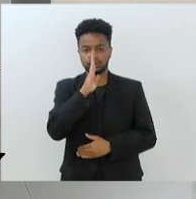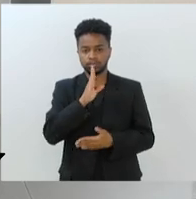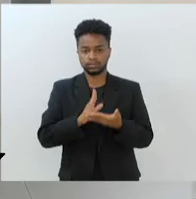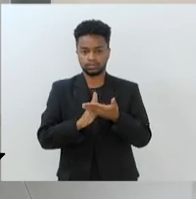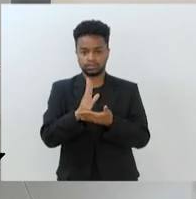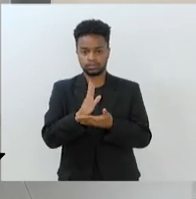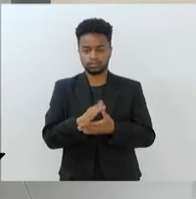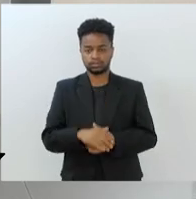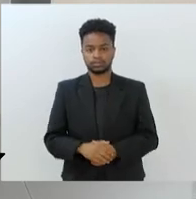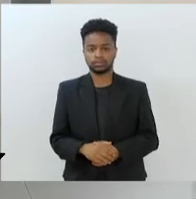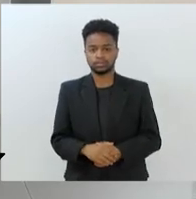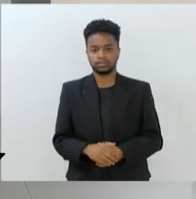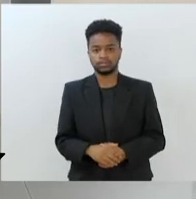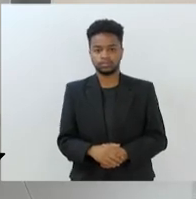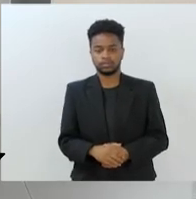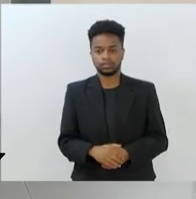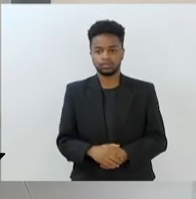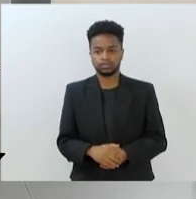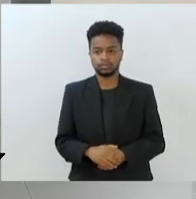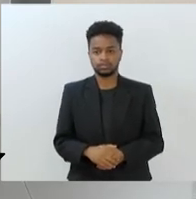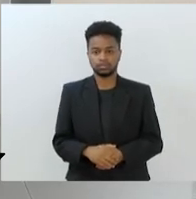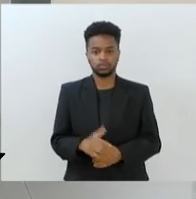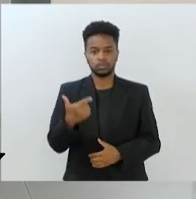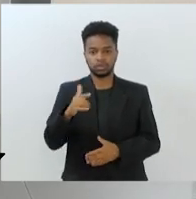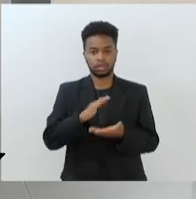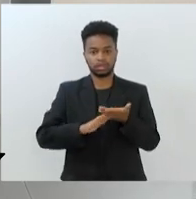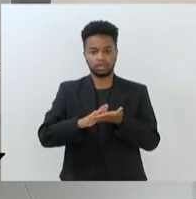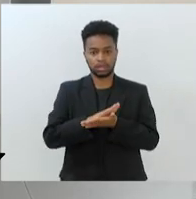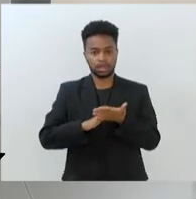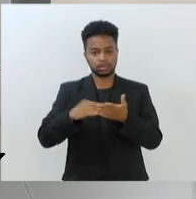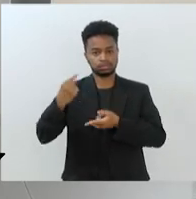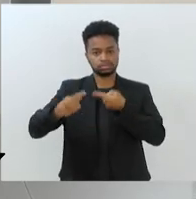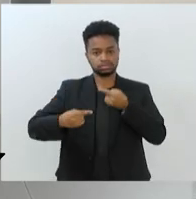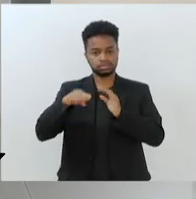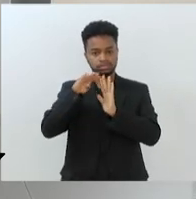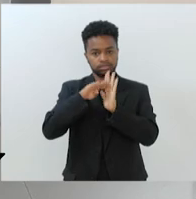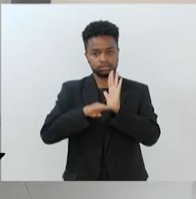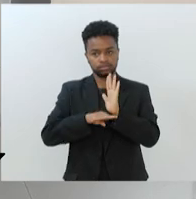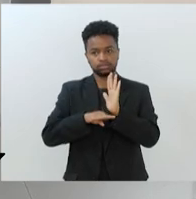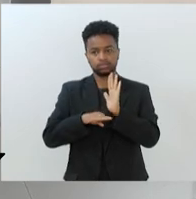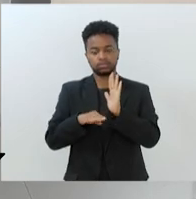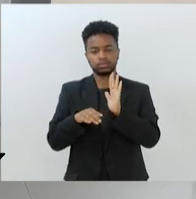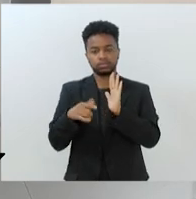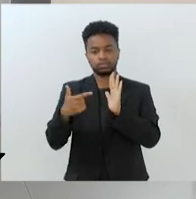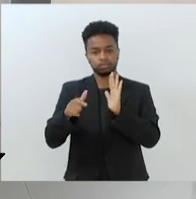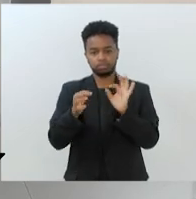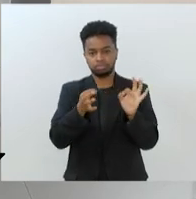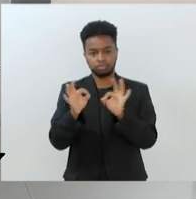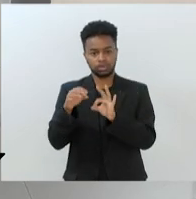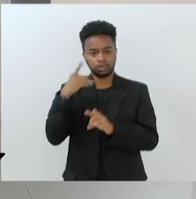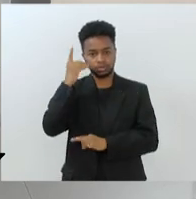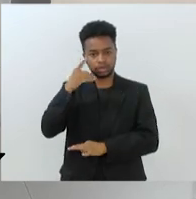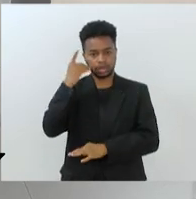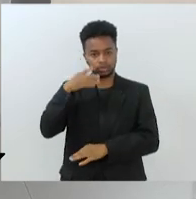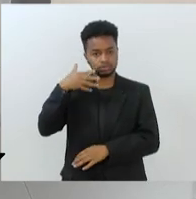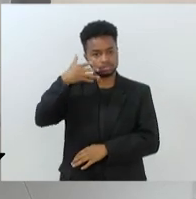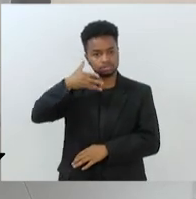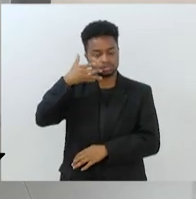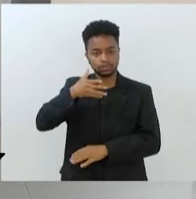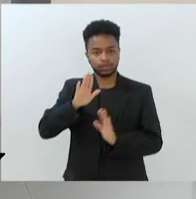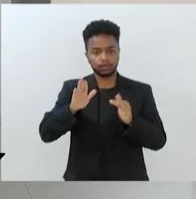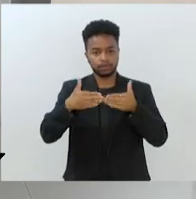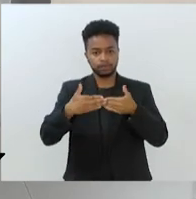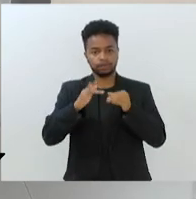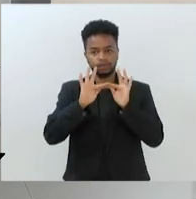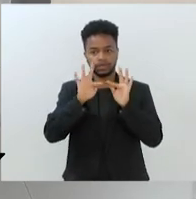estão, aprovado. Não havendo mais itens no edital de convocação, não havendo nenhum deputado queira fazer uso da palavra, está